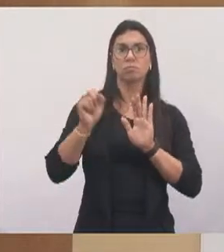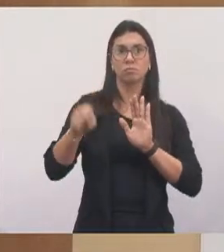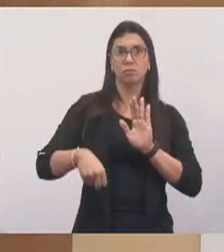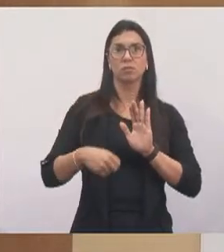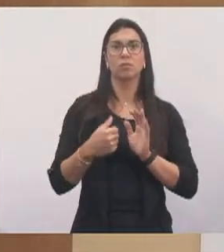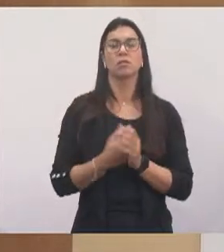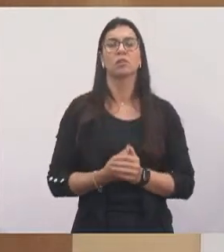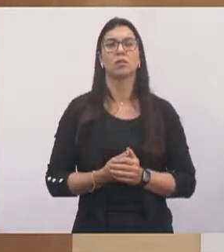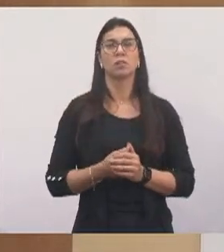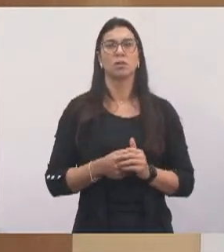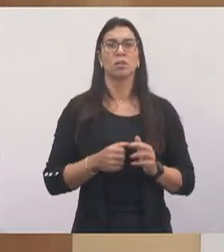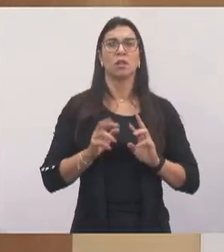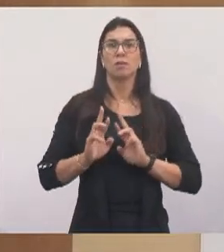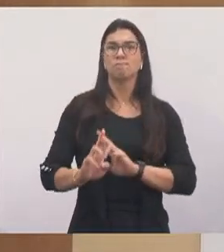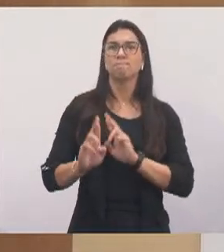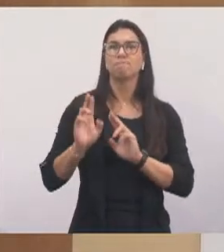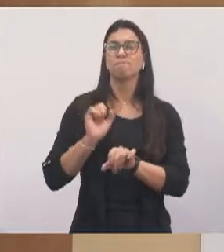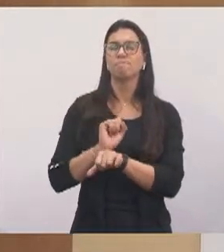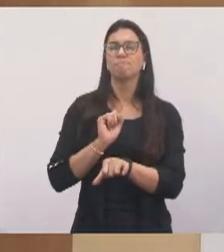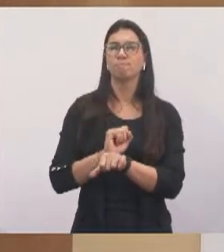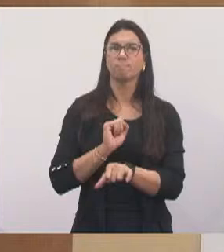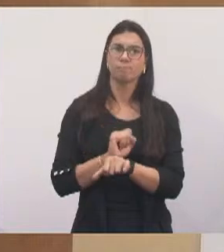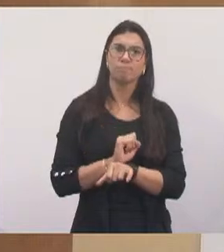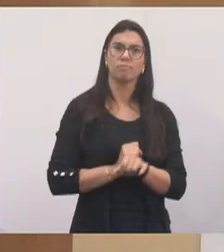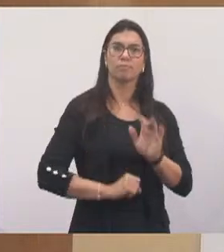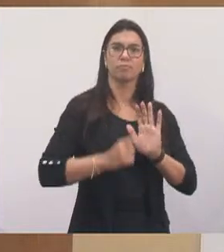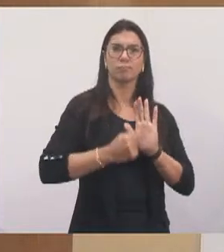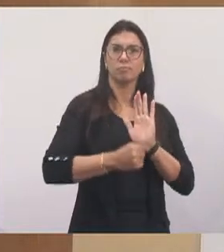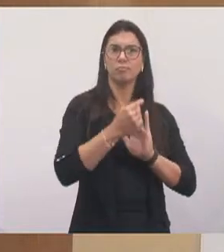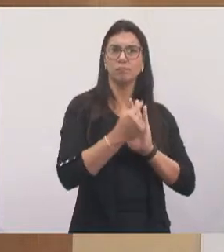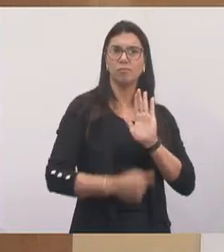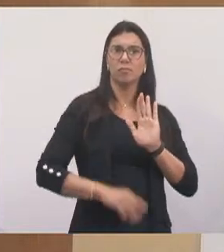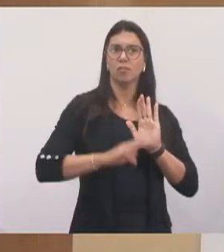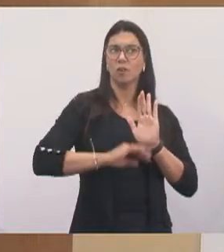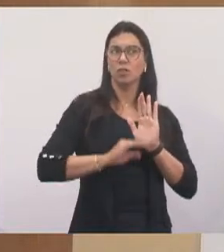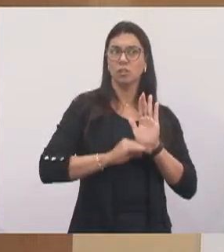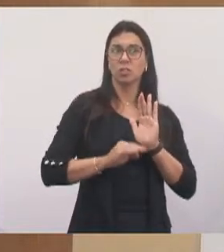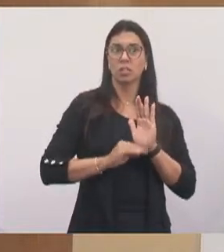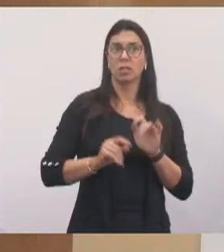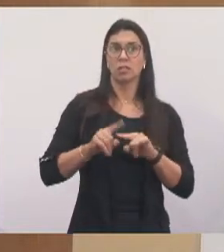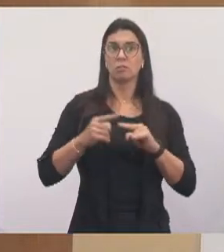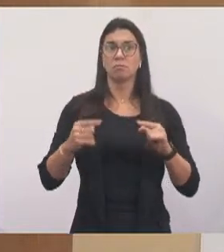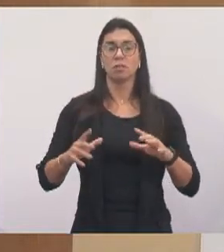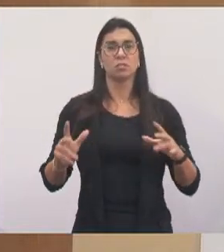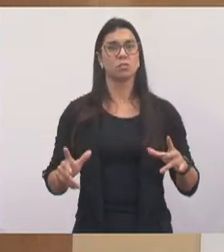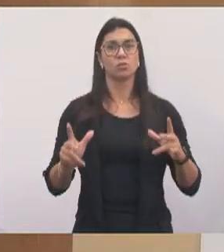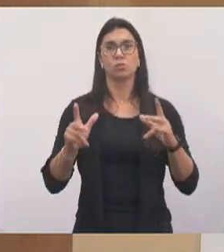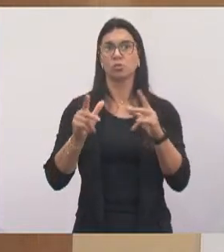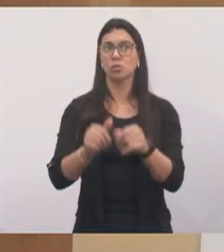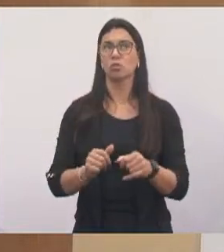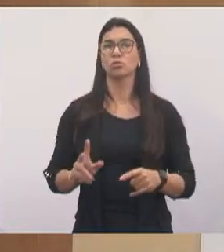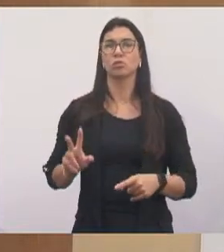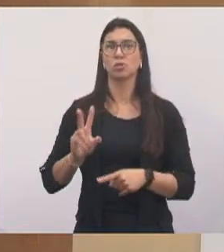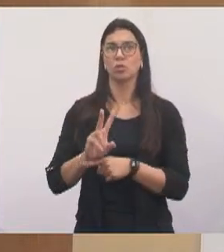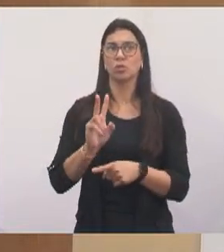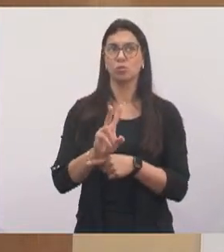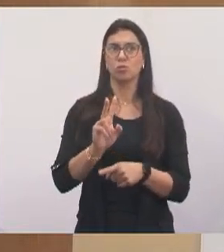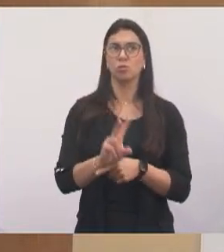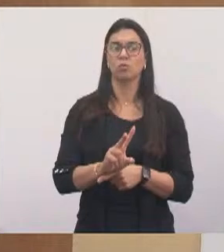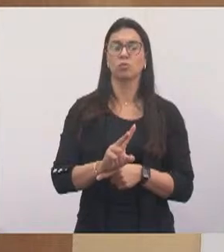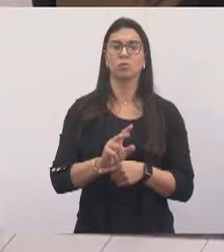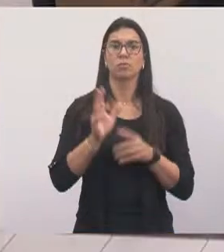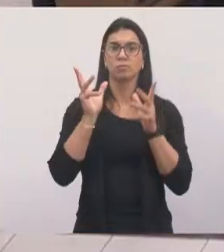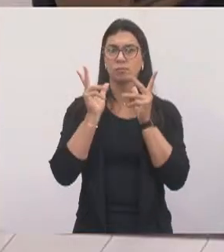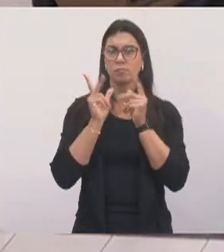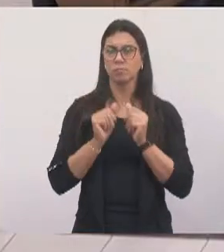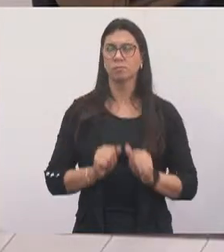gente derrube esse veto e faça valer essa lei importante, não para Vossa Excelência, mas para todos que cuidam da causa animal. Parabéns.